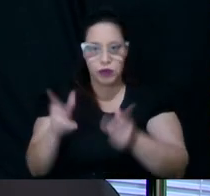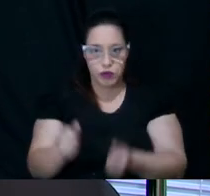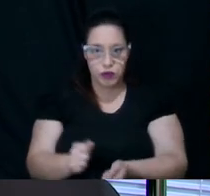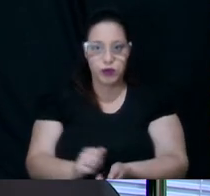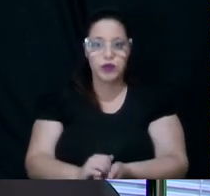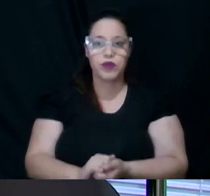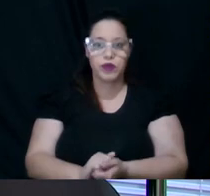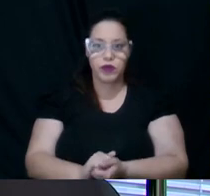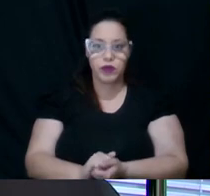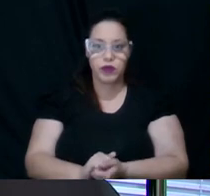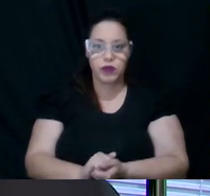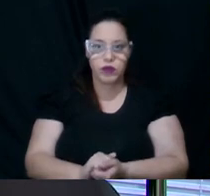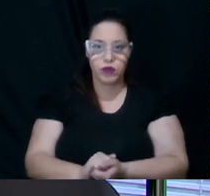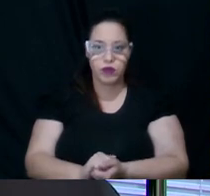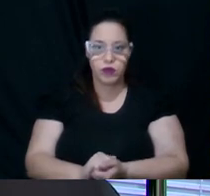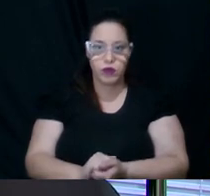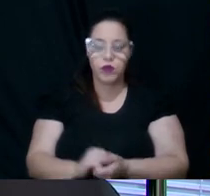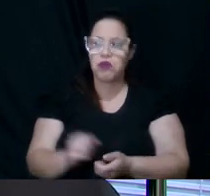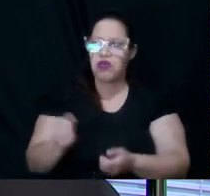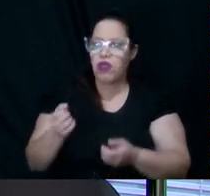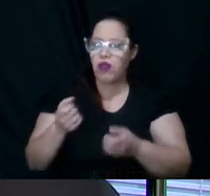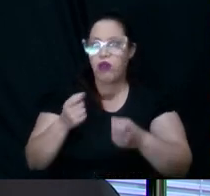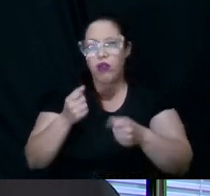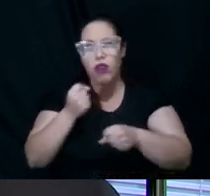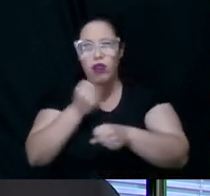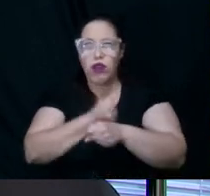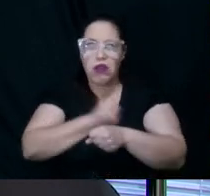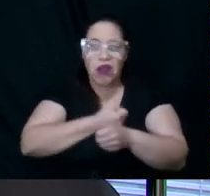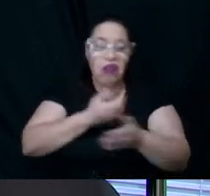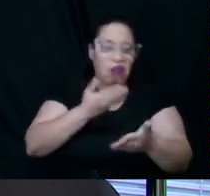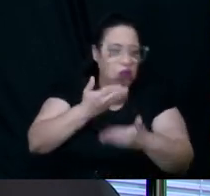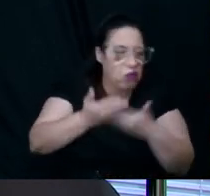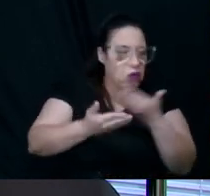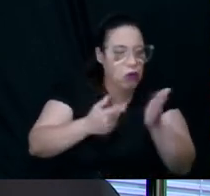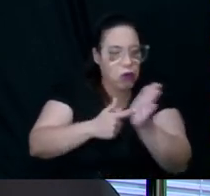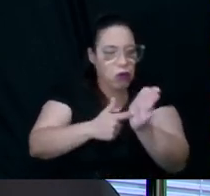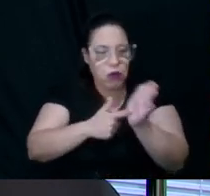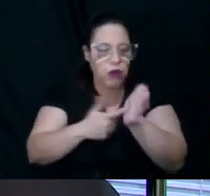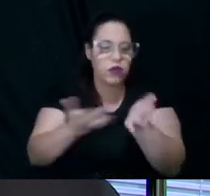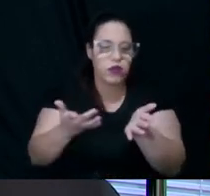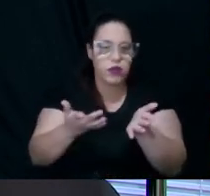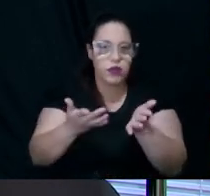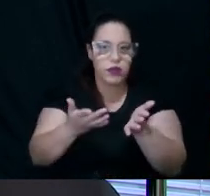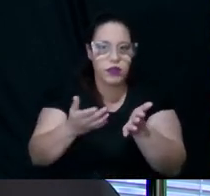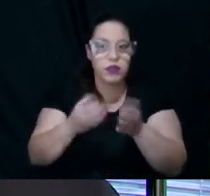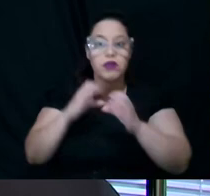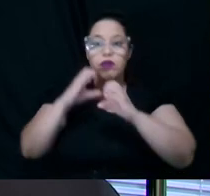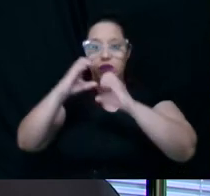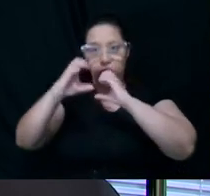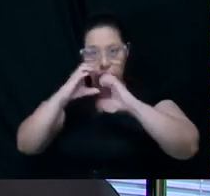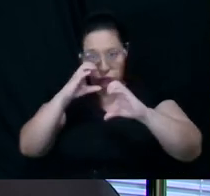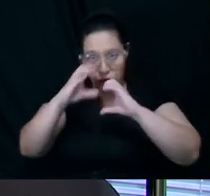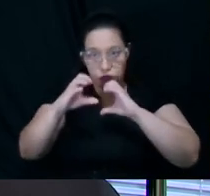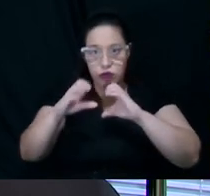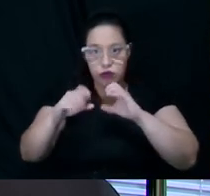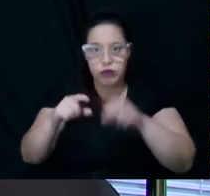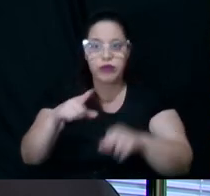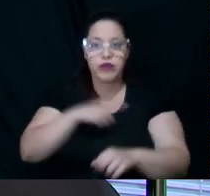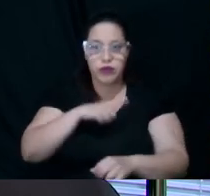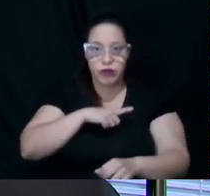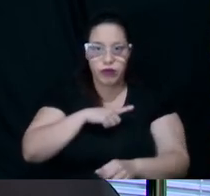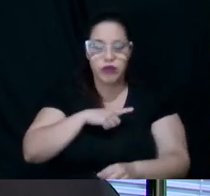não sei estatisticamente te apresentar esse número, mas nas conversas que nós temos com as pessoas que tomam crédito hoje